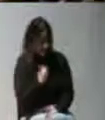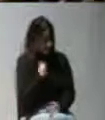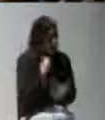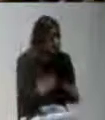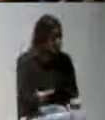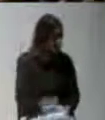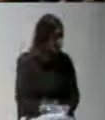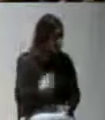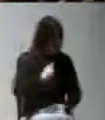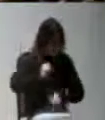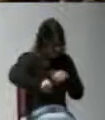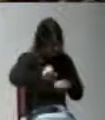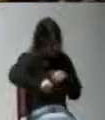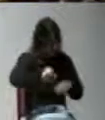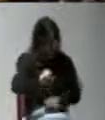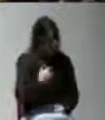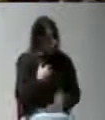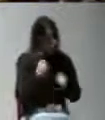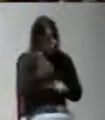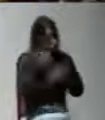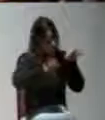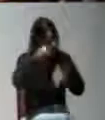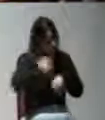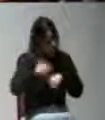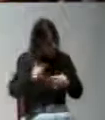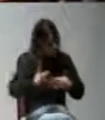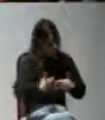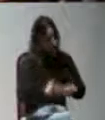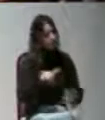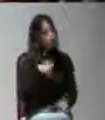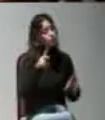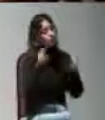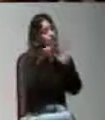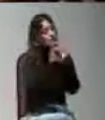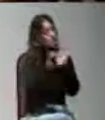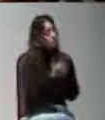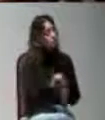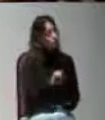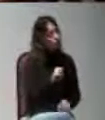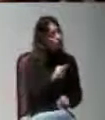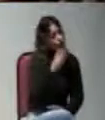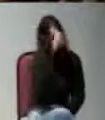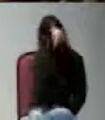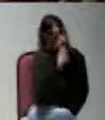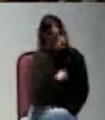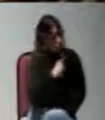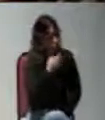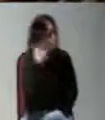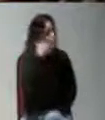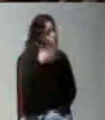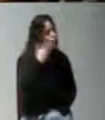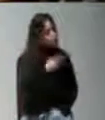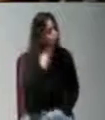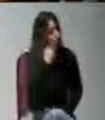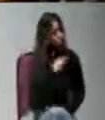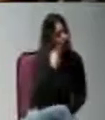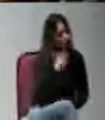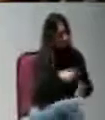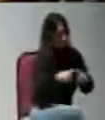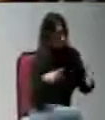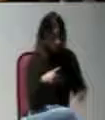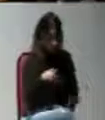distintas. Podem se organizar por um certo tempo sob uma identidade ou como sujeitos de um discurso político para, em